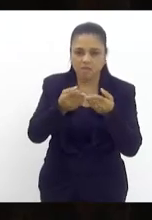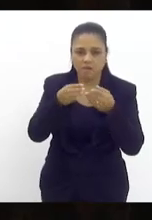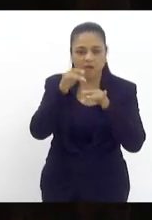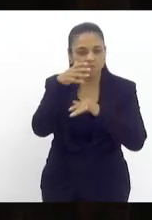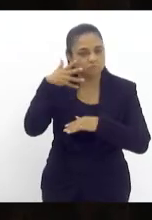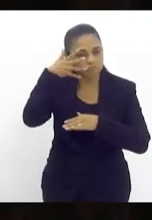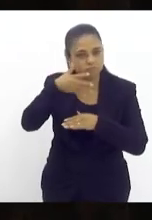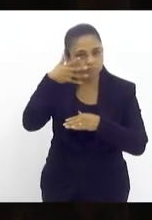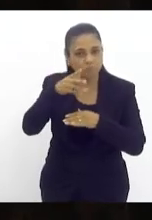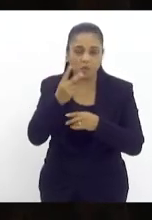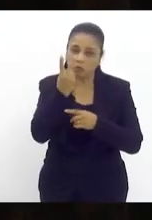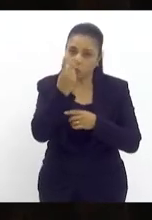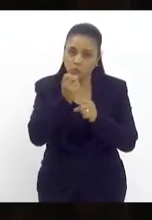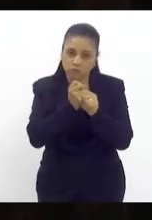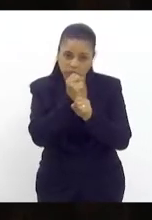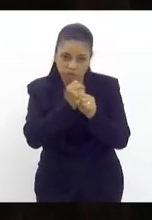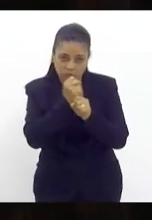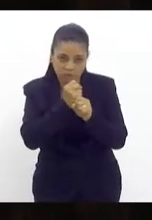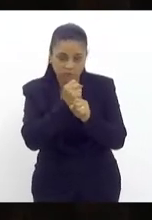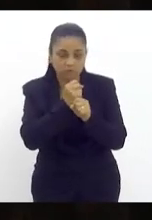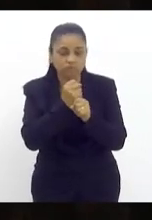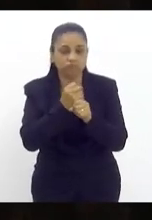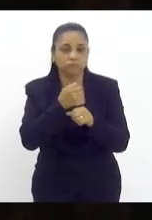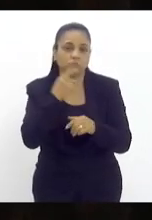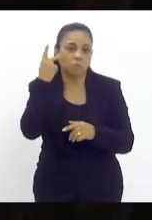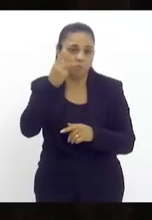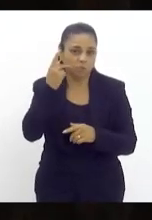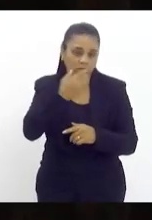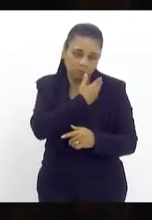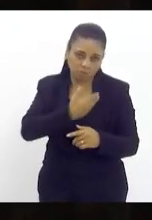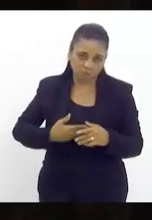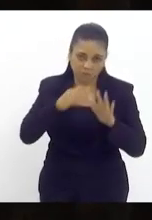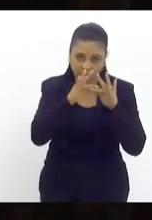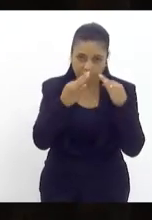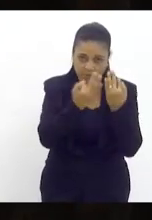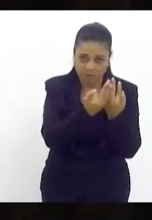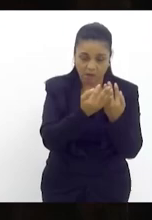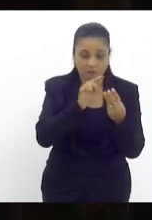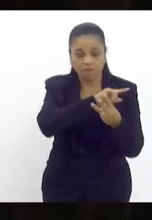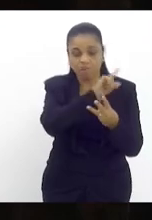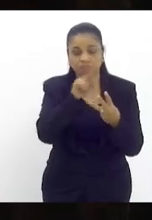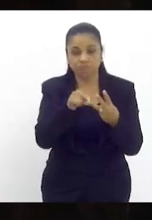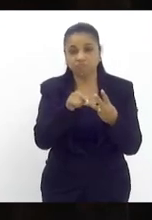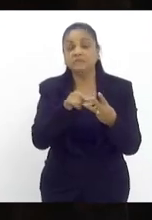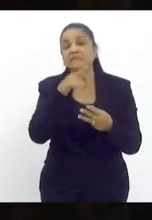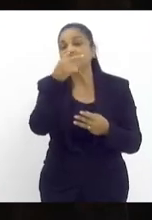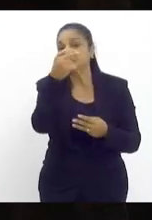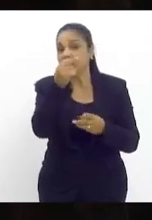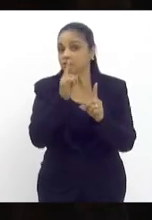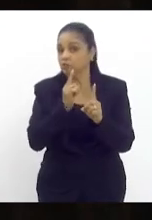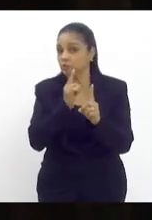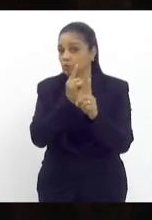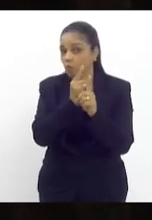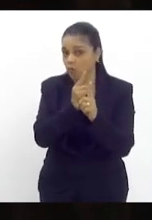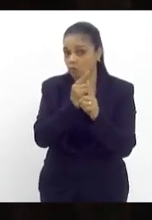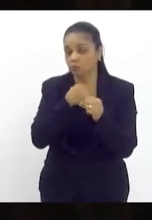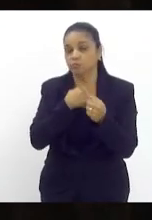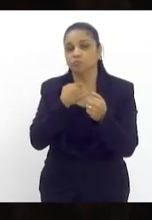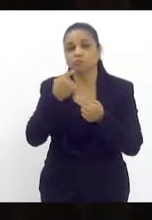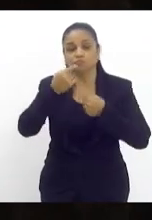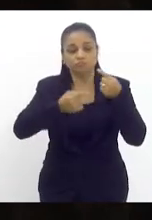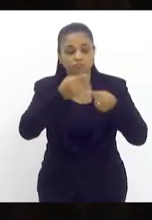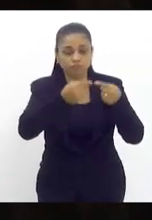2 anos de política pública familiar instaurada, né? E eram 7 encontros em que os pais discutiam